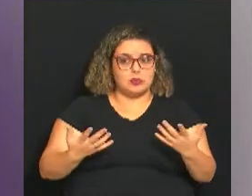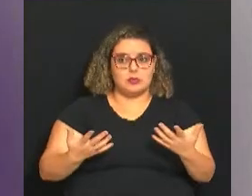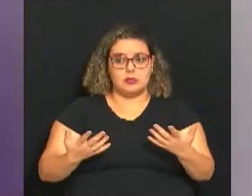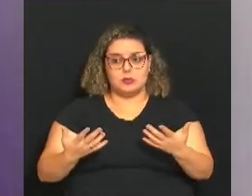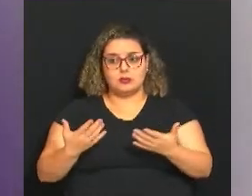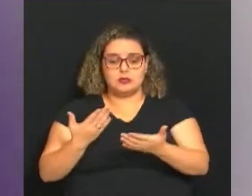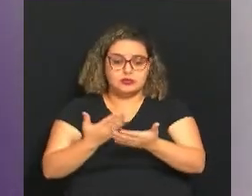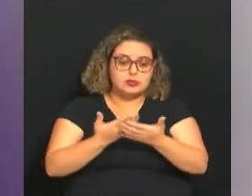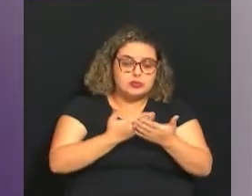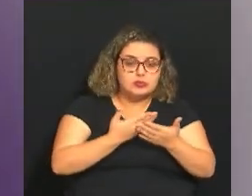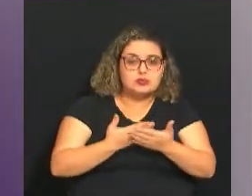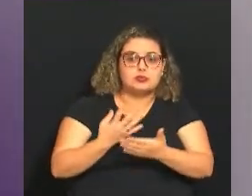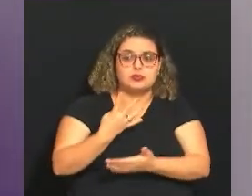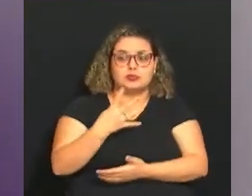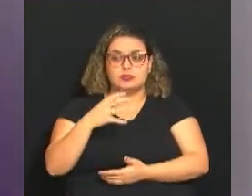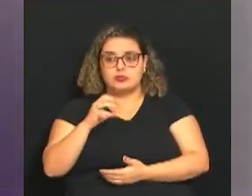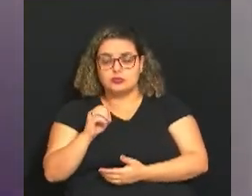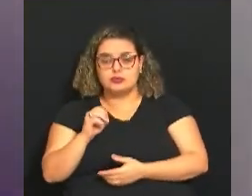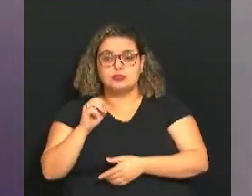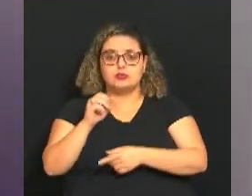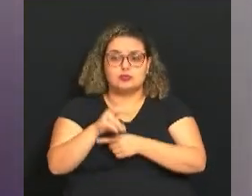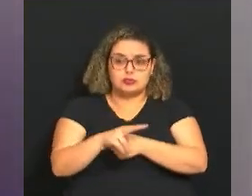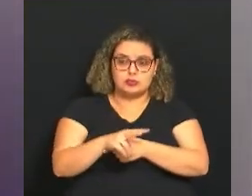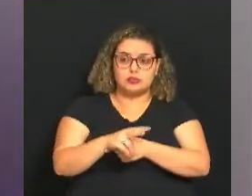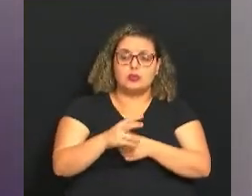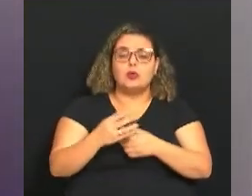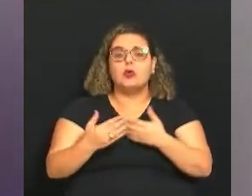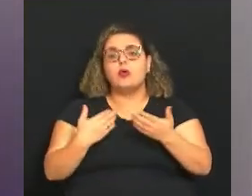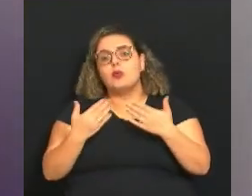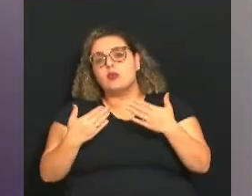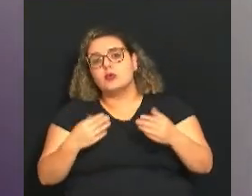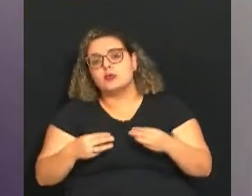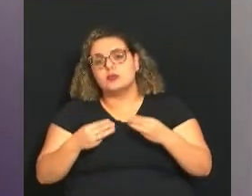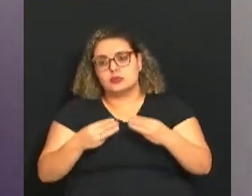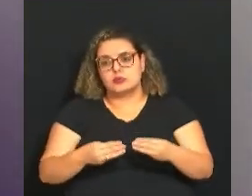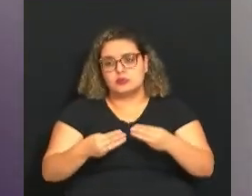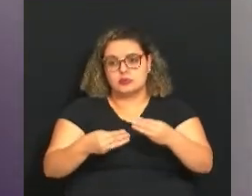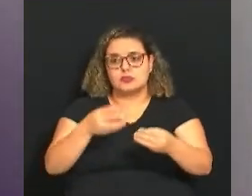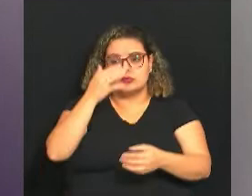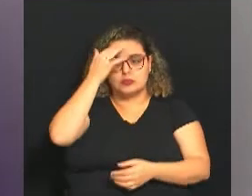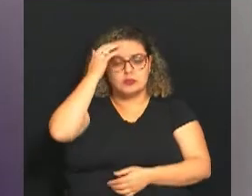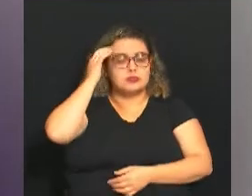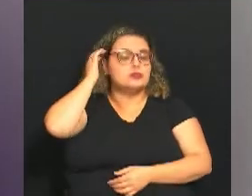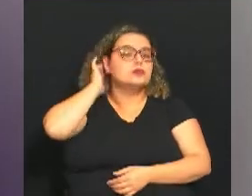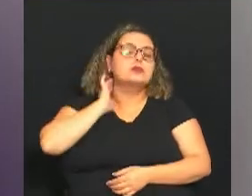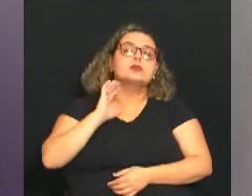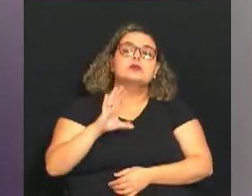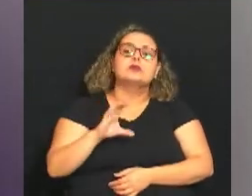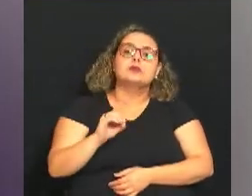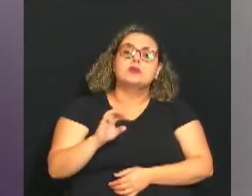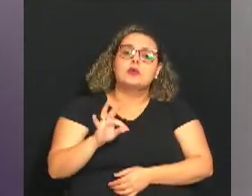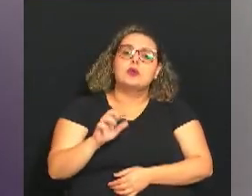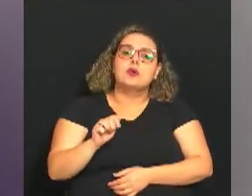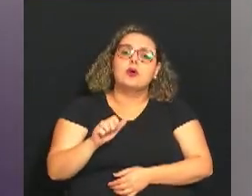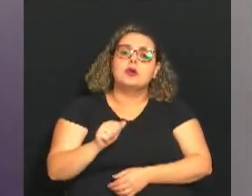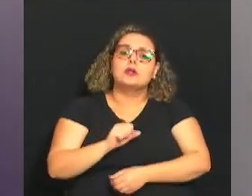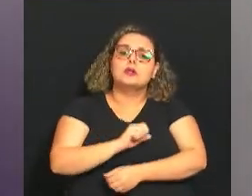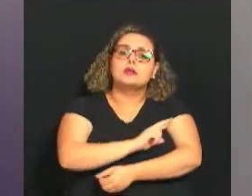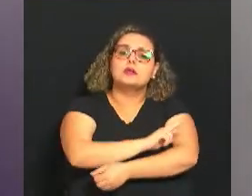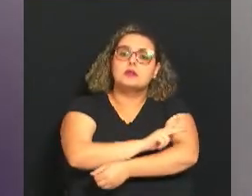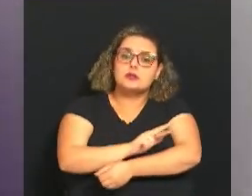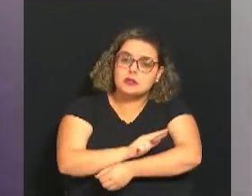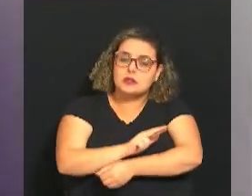40 vagas, né? Até conversamos com o ministro, das cotas raciais. A outra coisa que eu